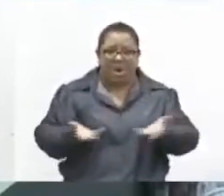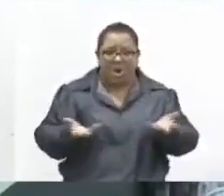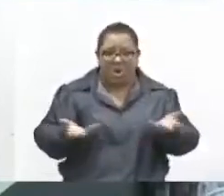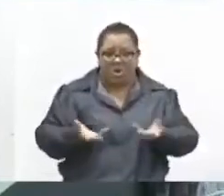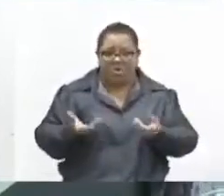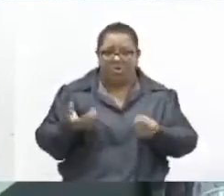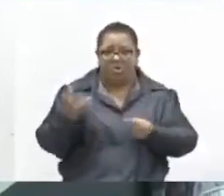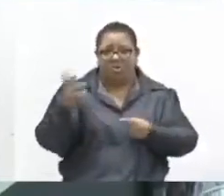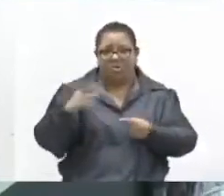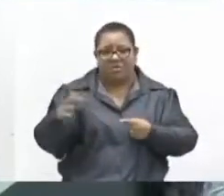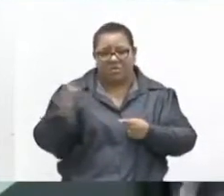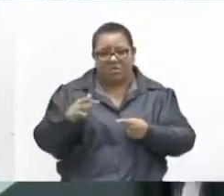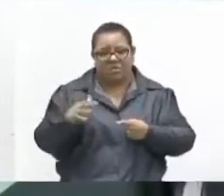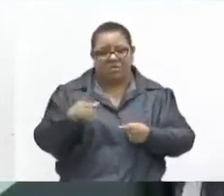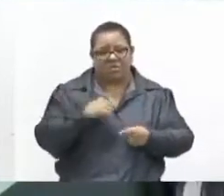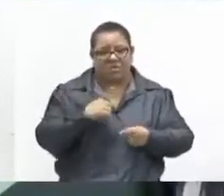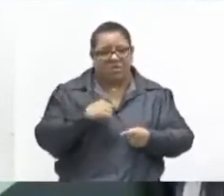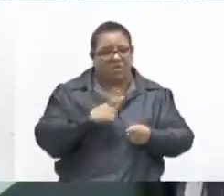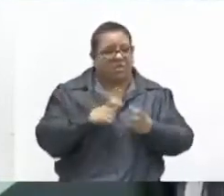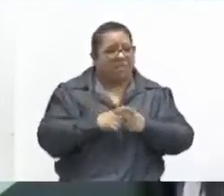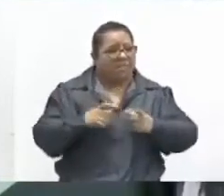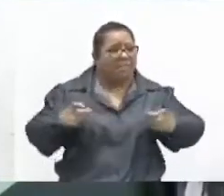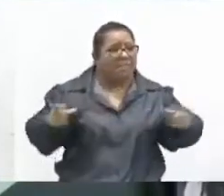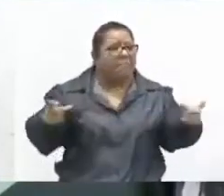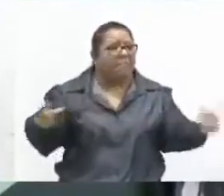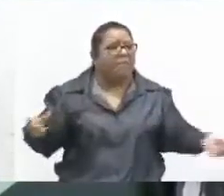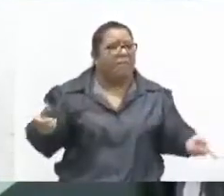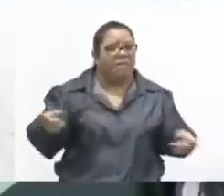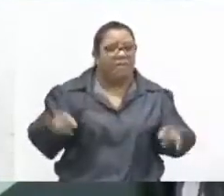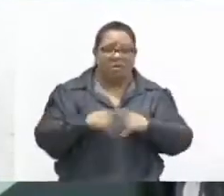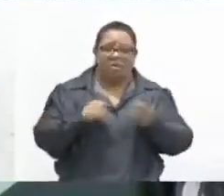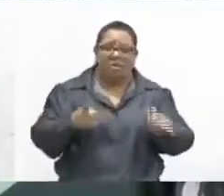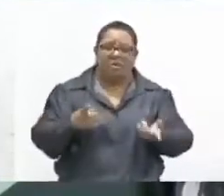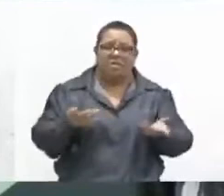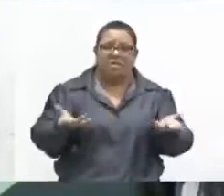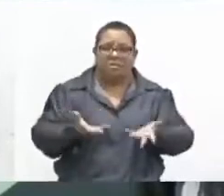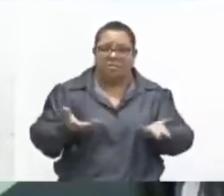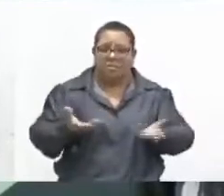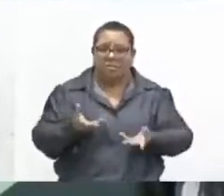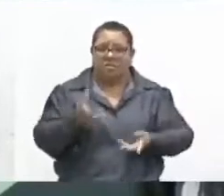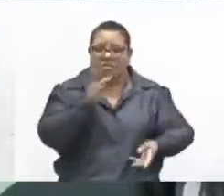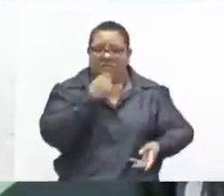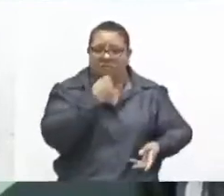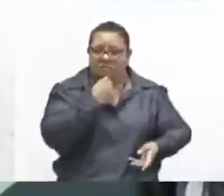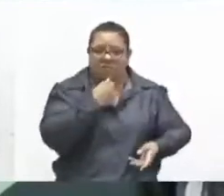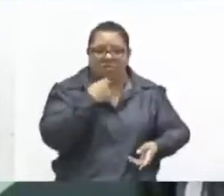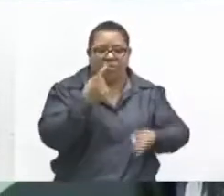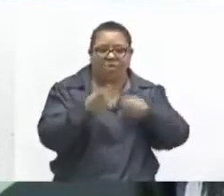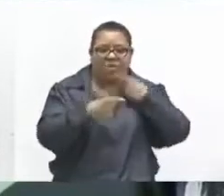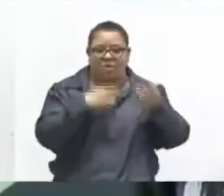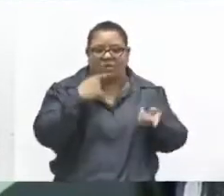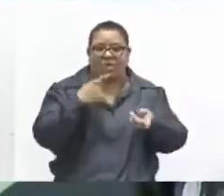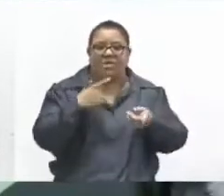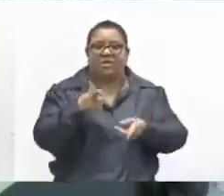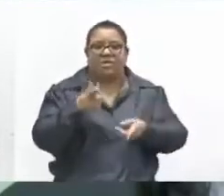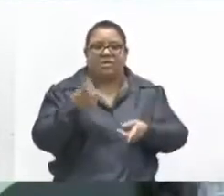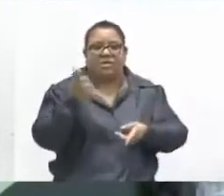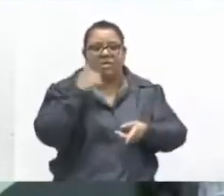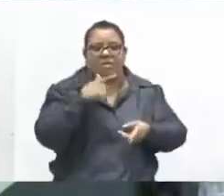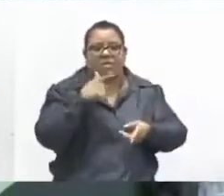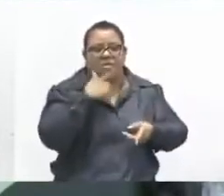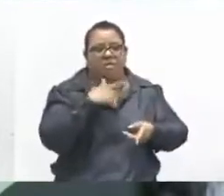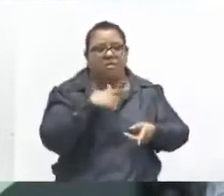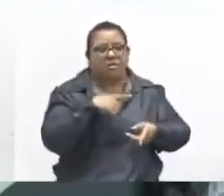quanto na Unemat, a gente tem amplas vagas à disposição e, infelizmente, a gente não consegue suprir todas as vagas todos os